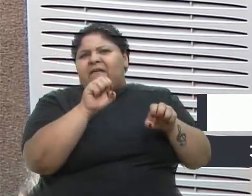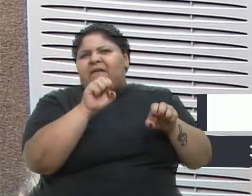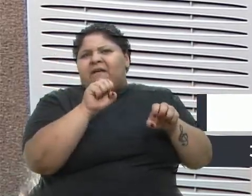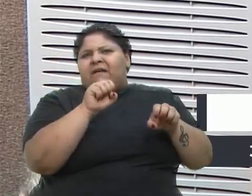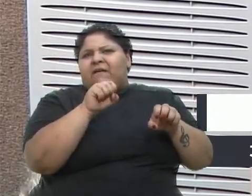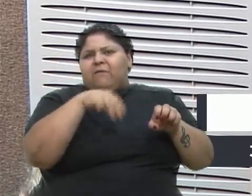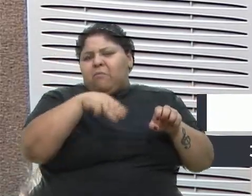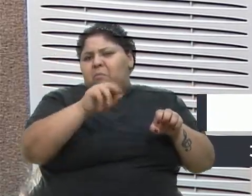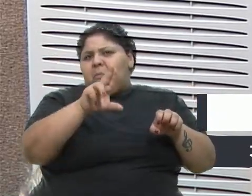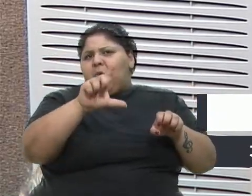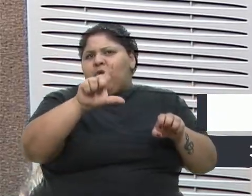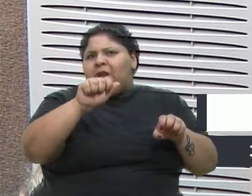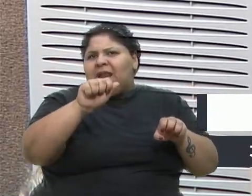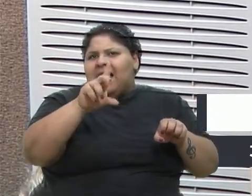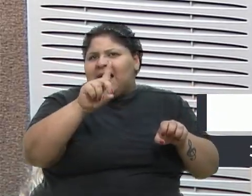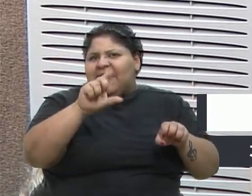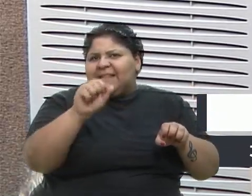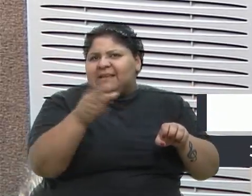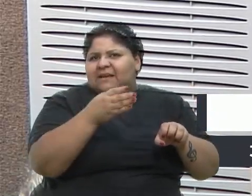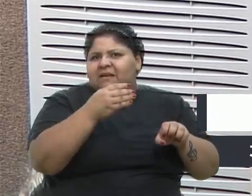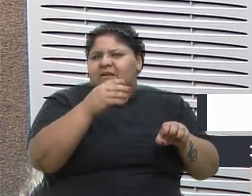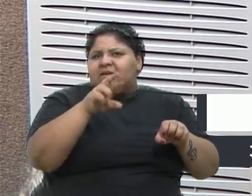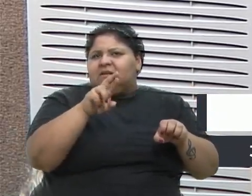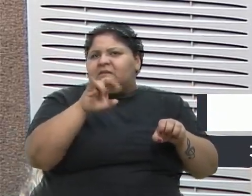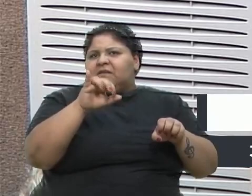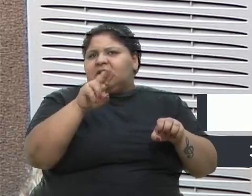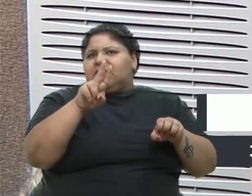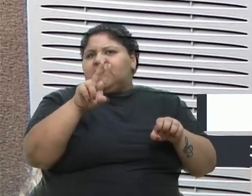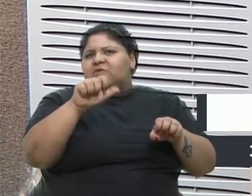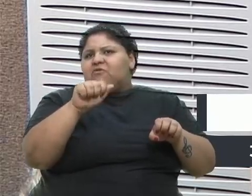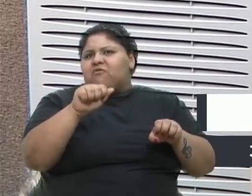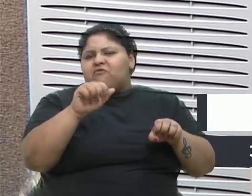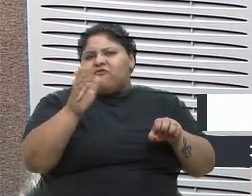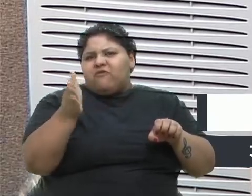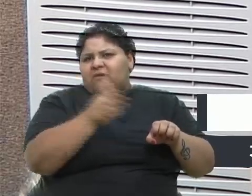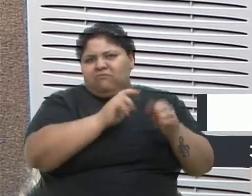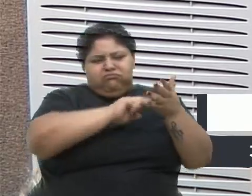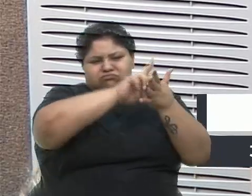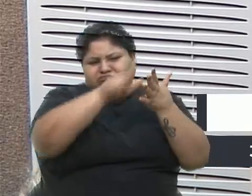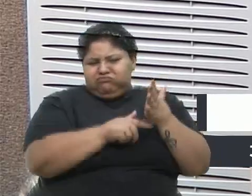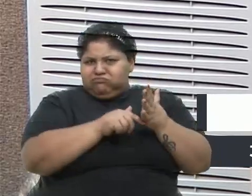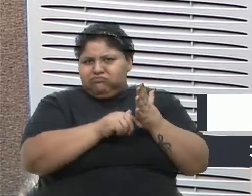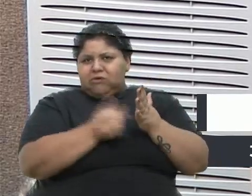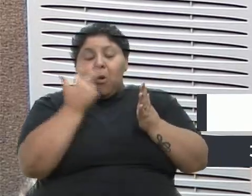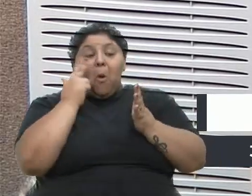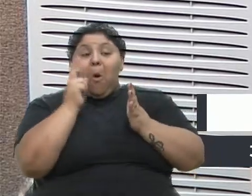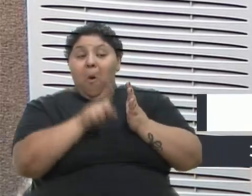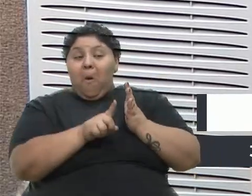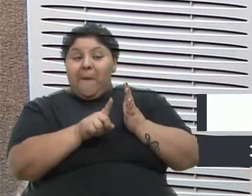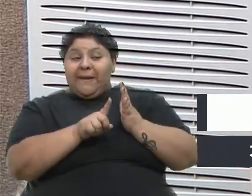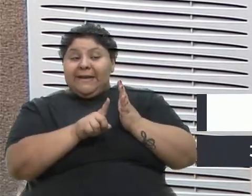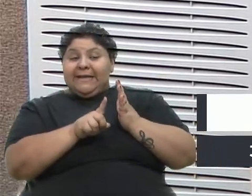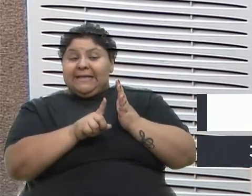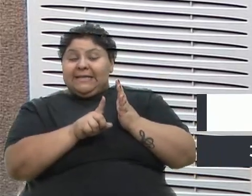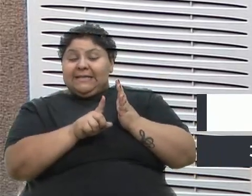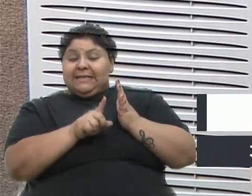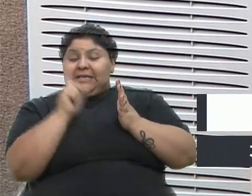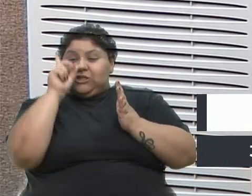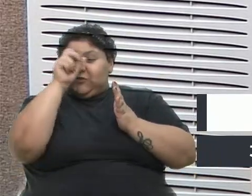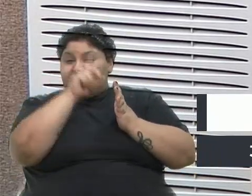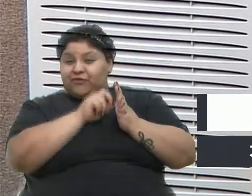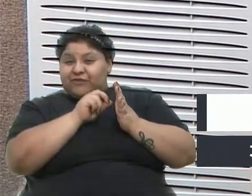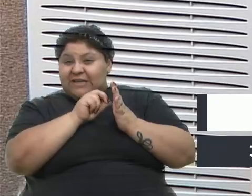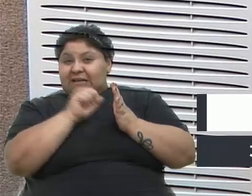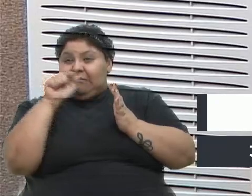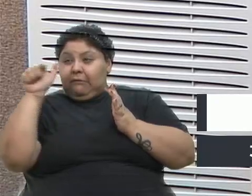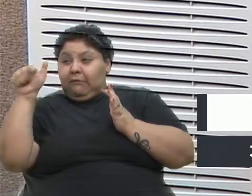Mulada, Criúva, Santa Lúcia do Piaí, Fazenda Souza. Olha as dificuldades que são até sair aqui do centro